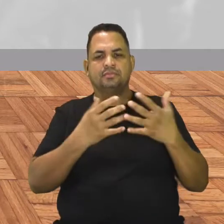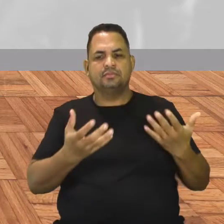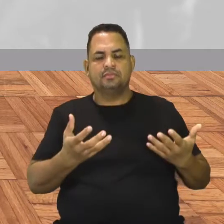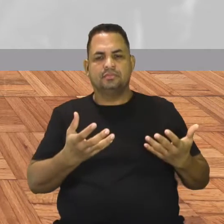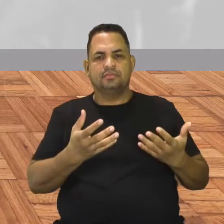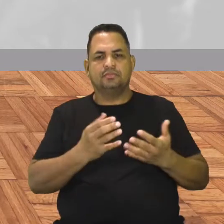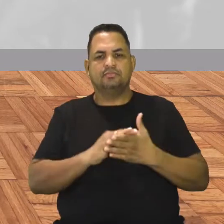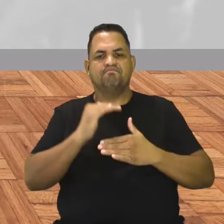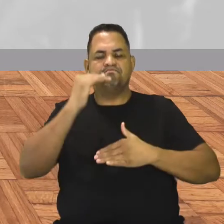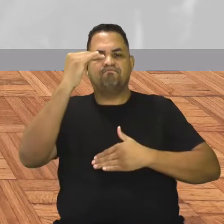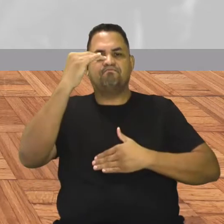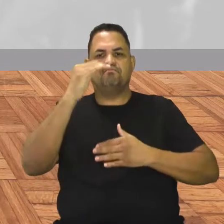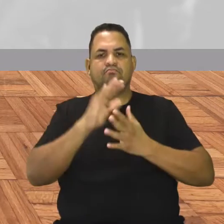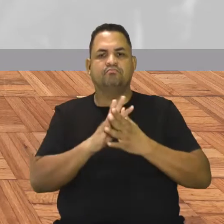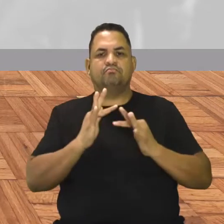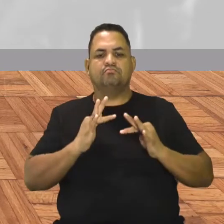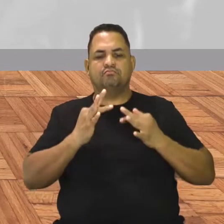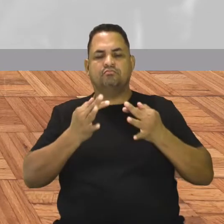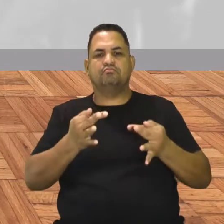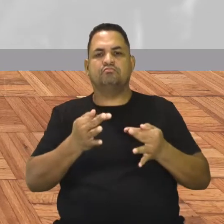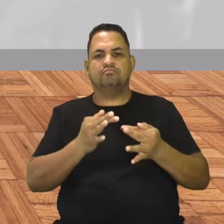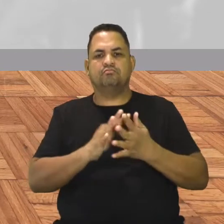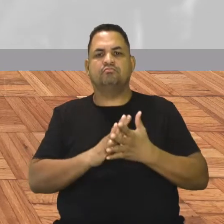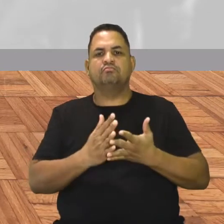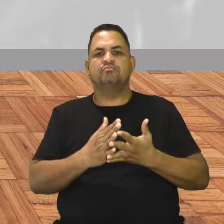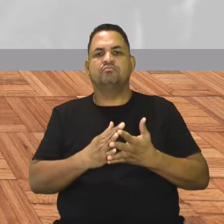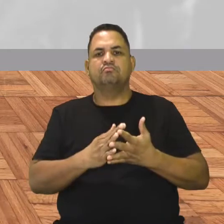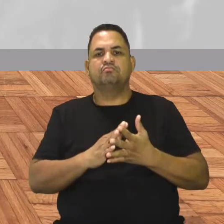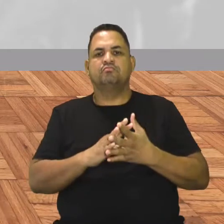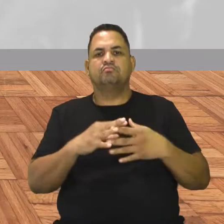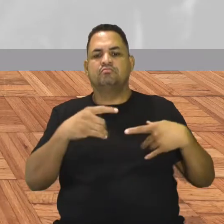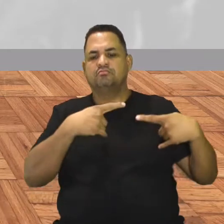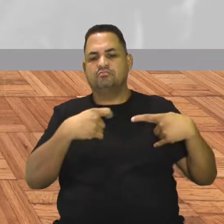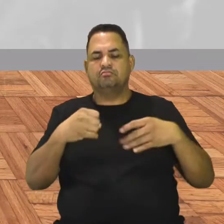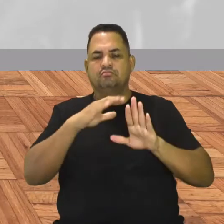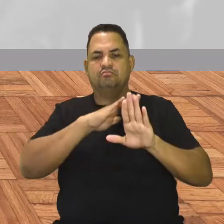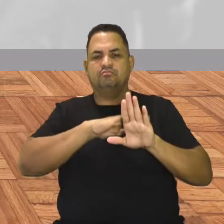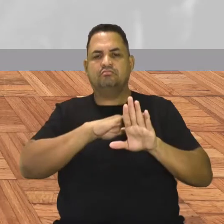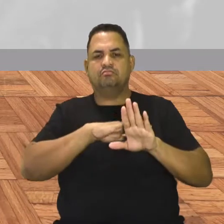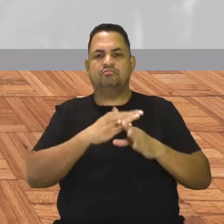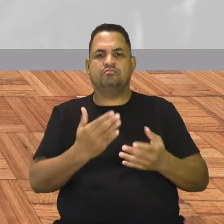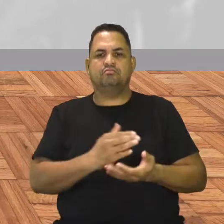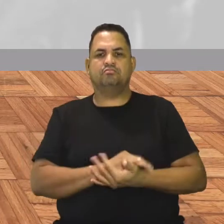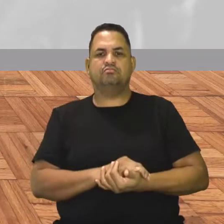simbologia maior do fim dessa chamada Guerra Fria.